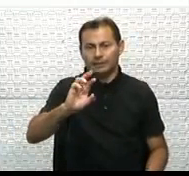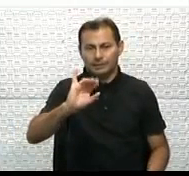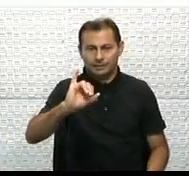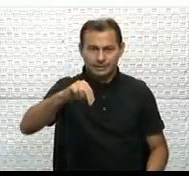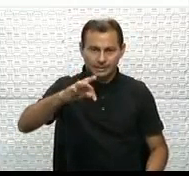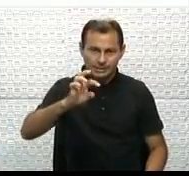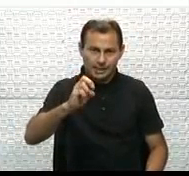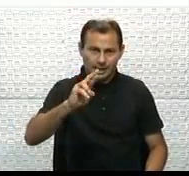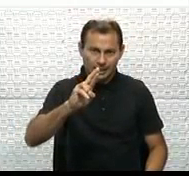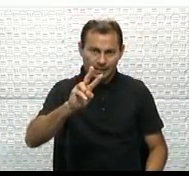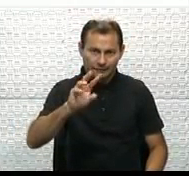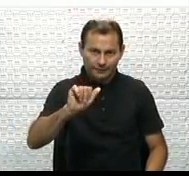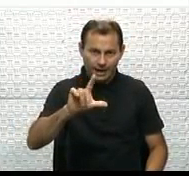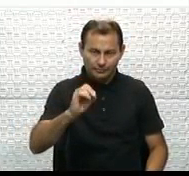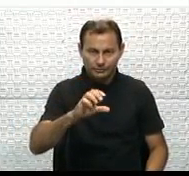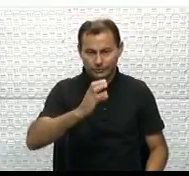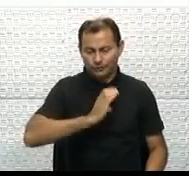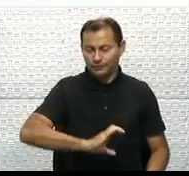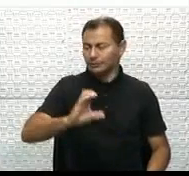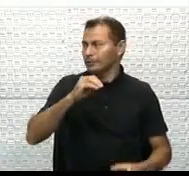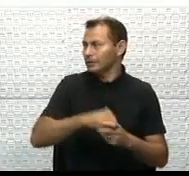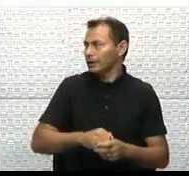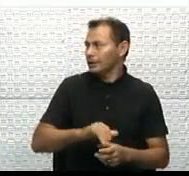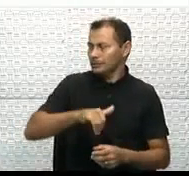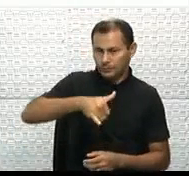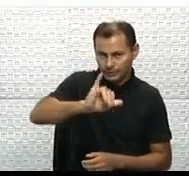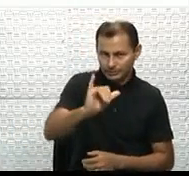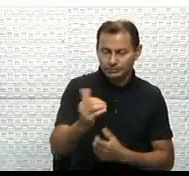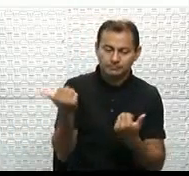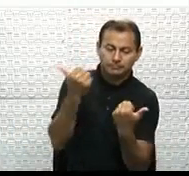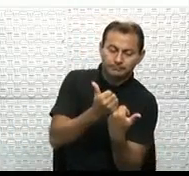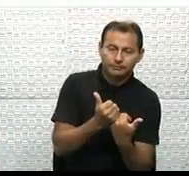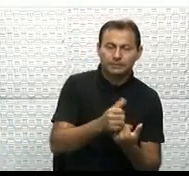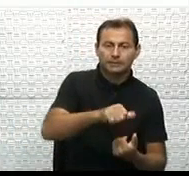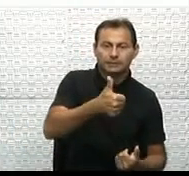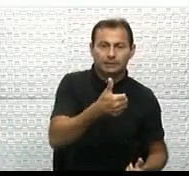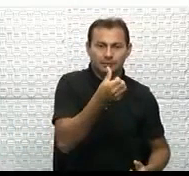Como? No lugar do y, então, eu coloco esse 161.